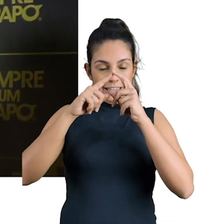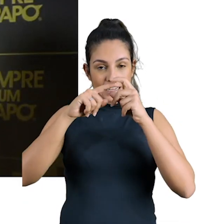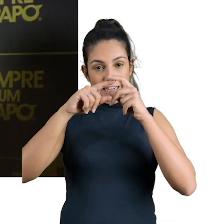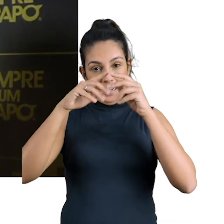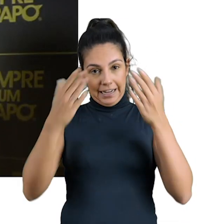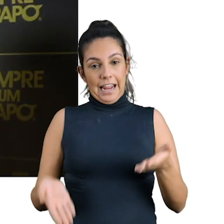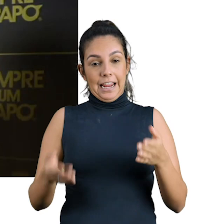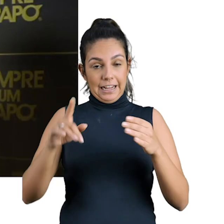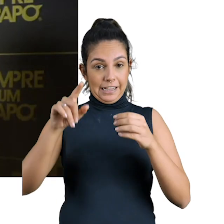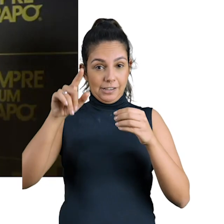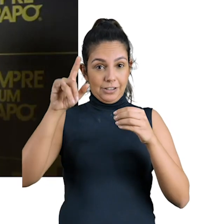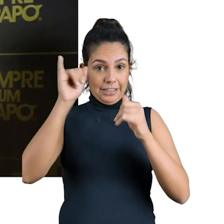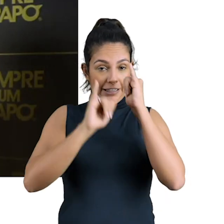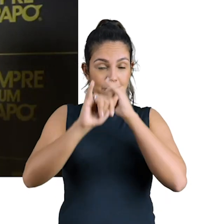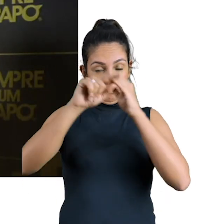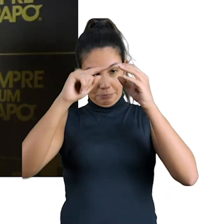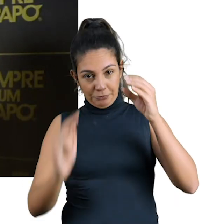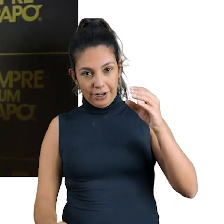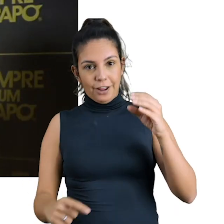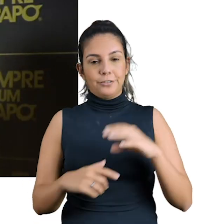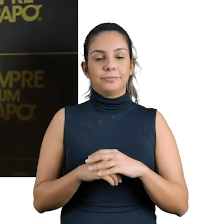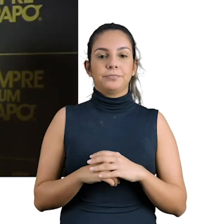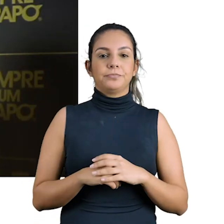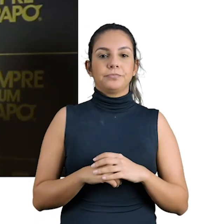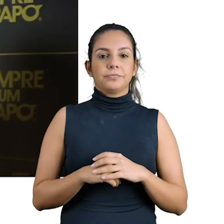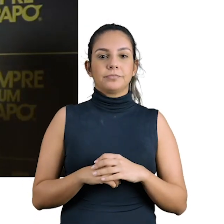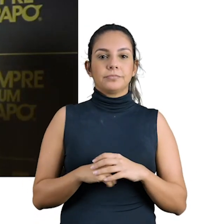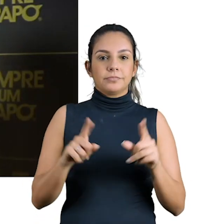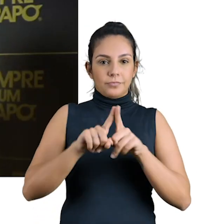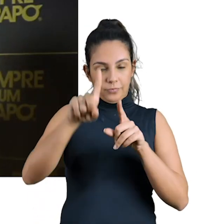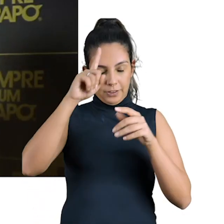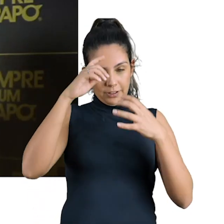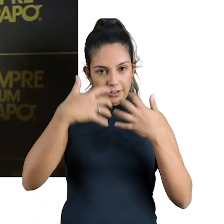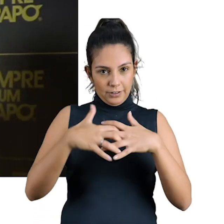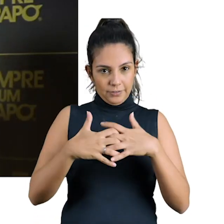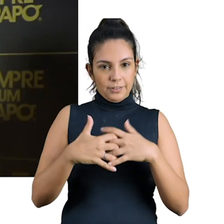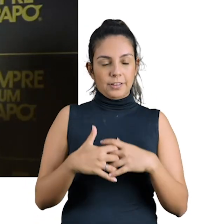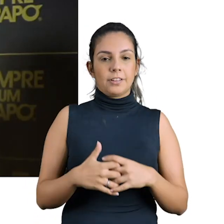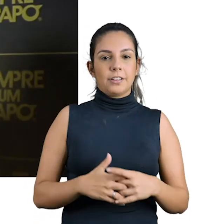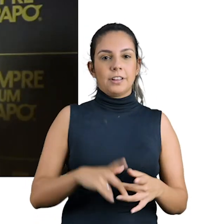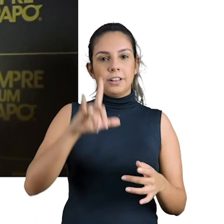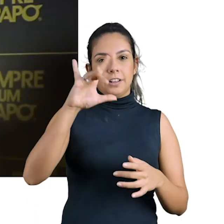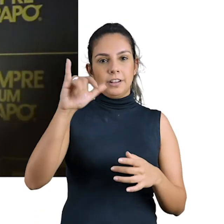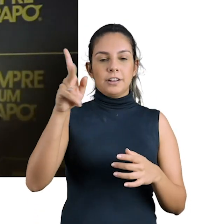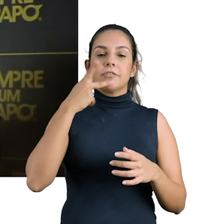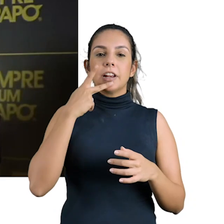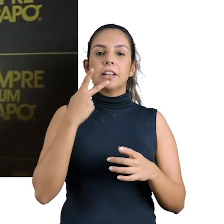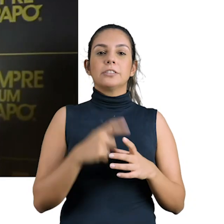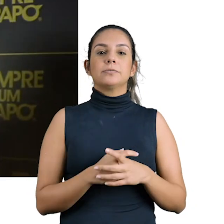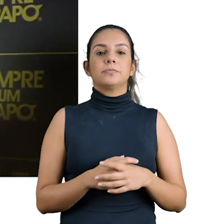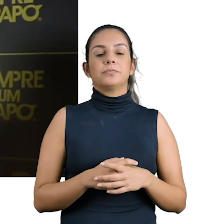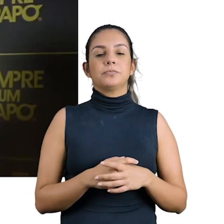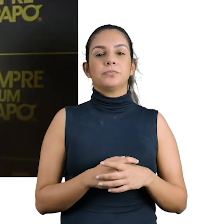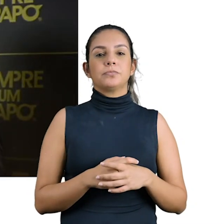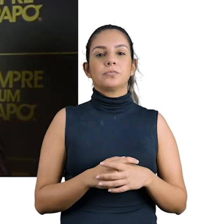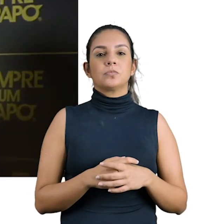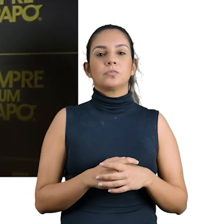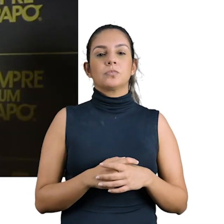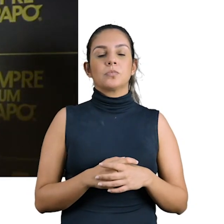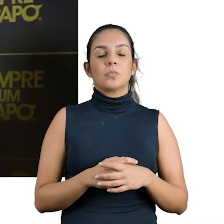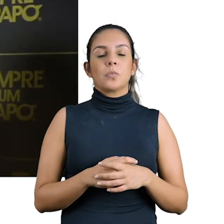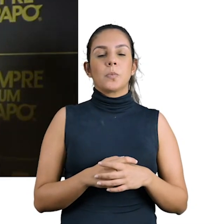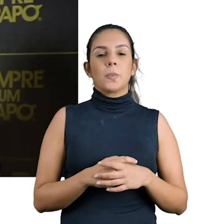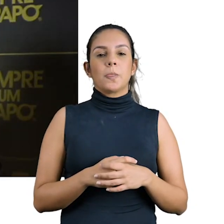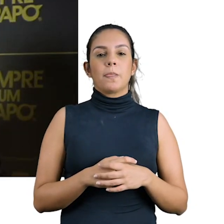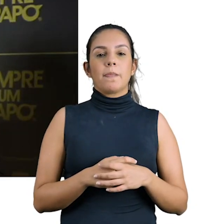só intermitência, não. Caiu mesmo. Mas fica também essa reflexão aí, dando que a Lília estava falando,